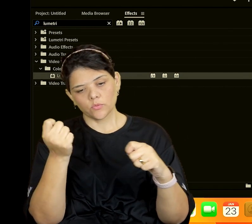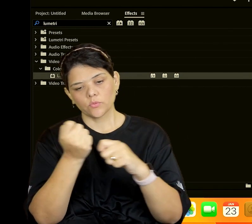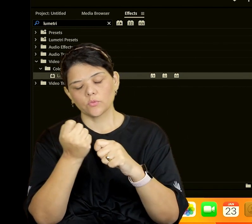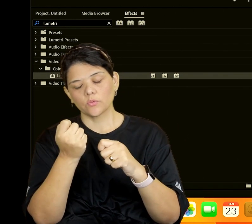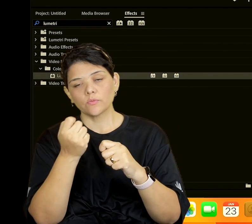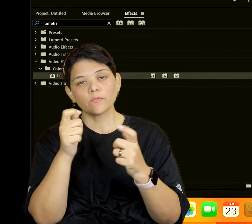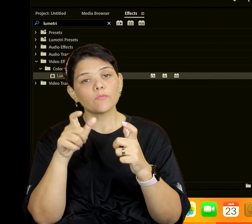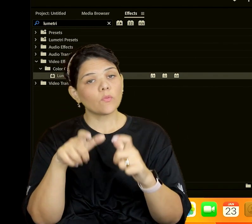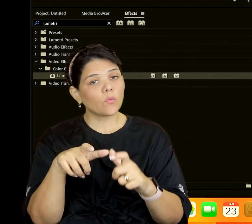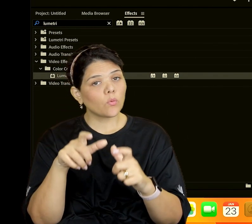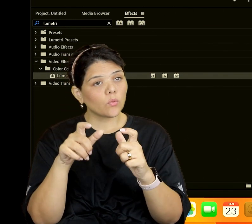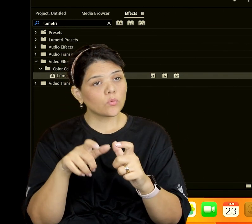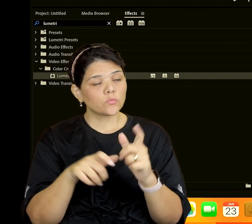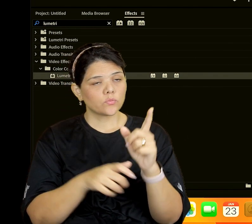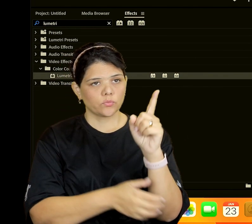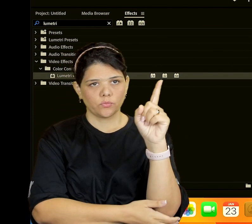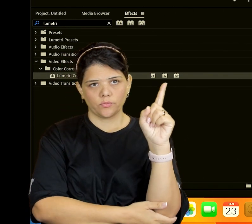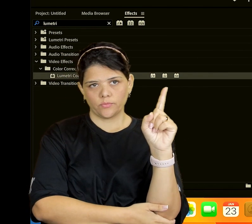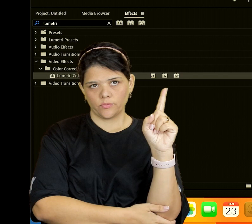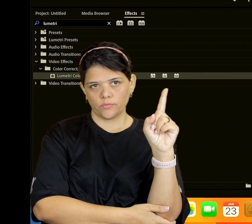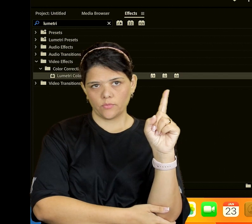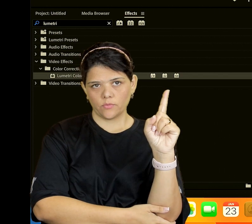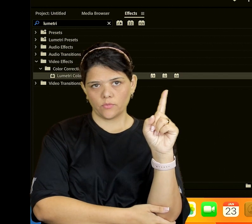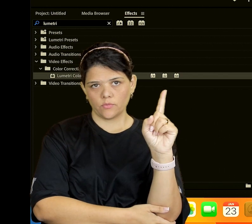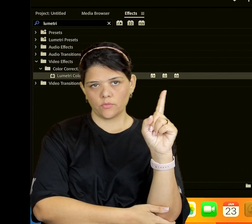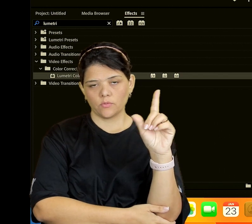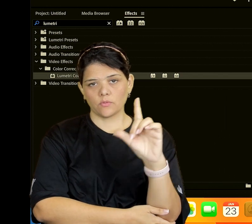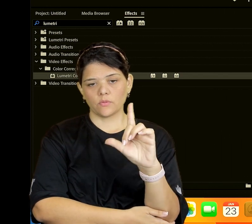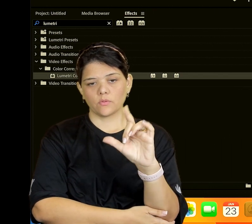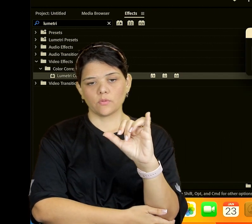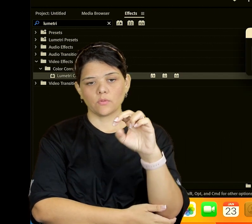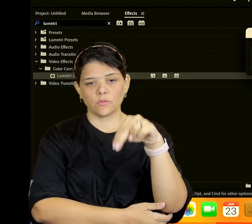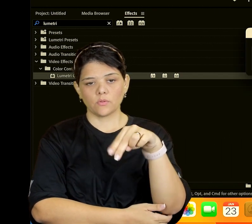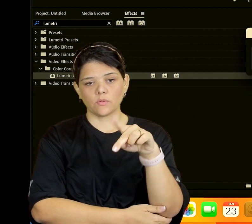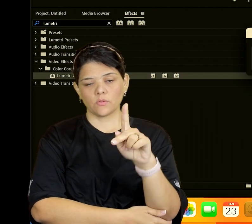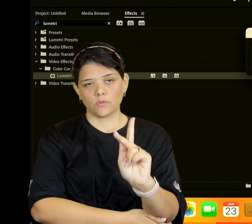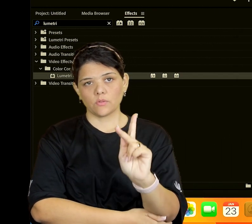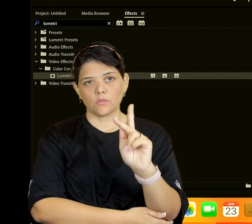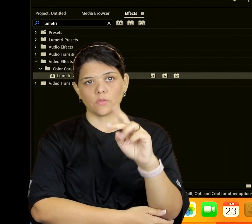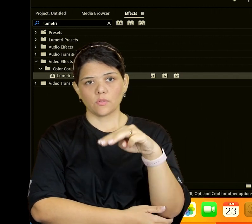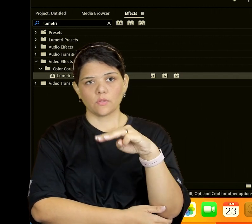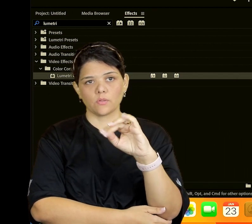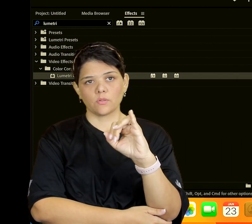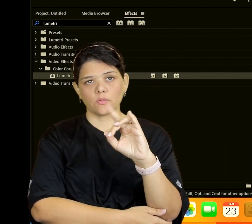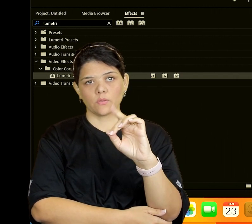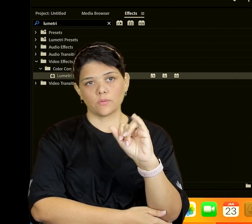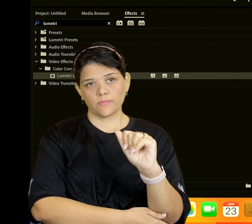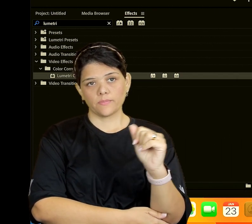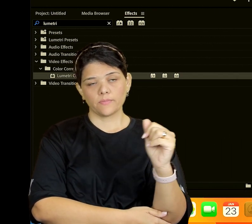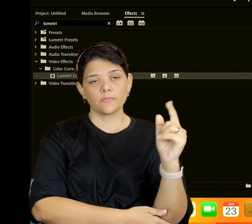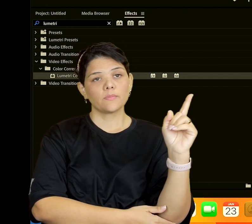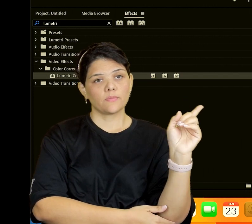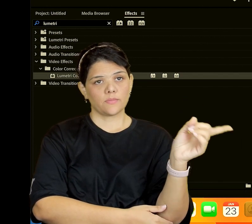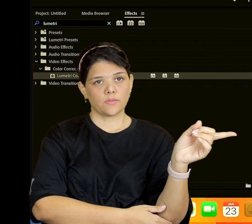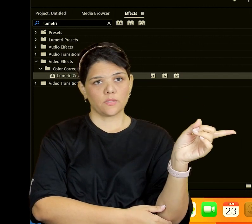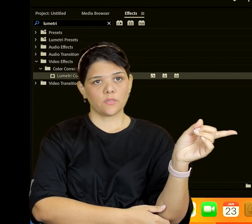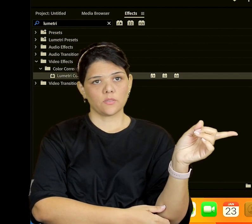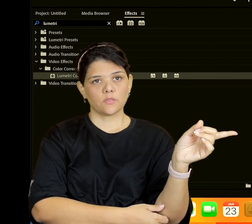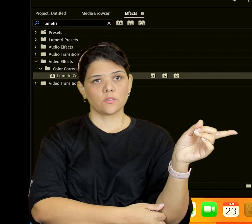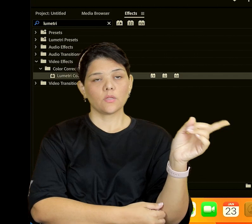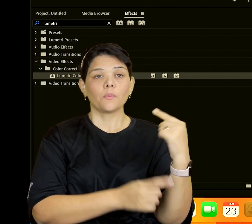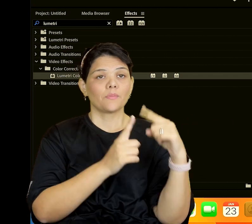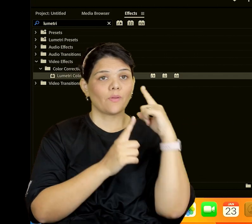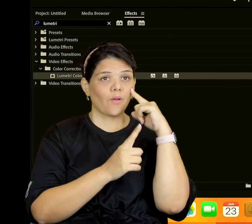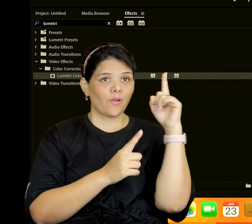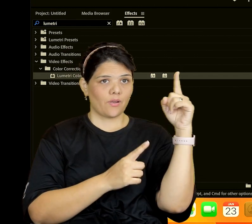aqui no cantinho, tem aqui link mídia, beleza? Ela fica offline desse jeito.